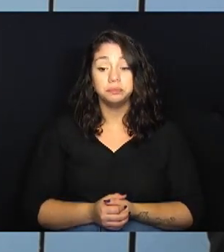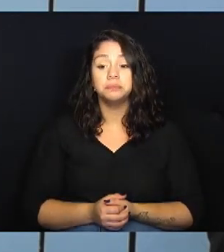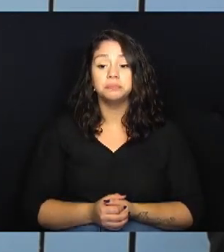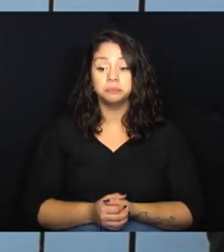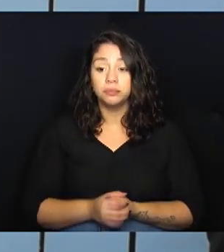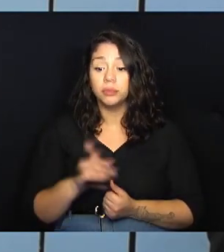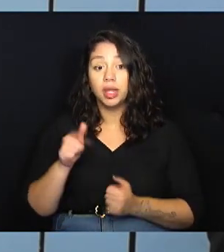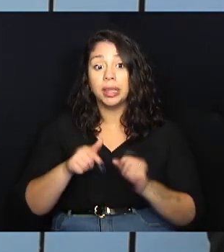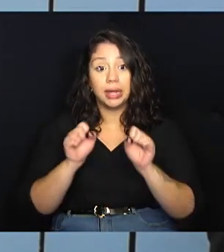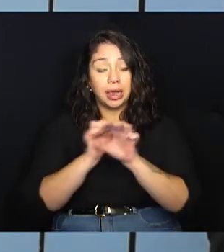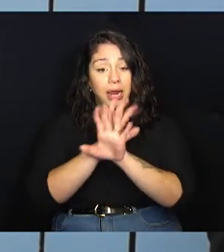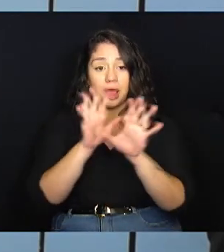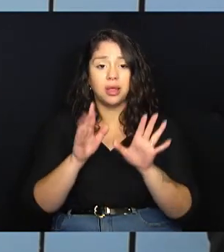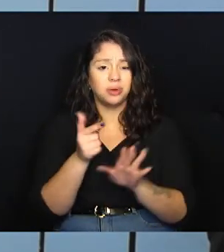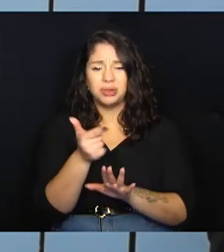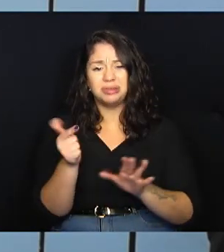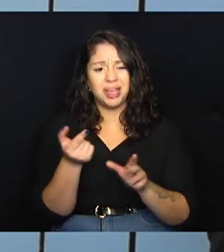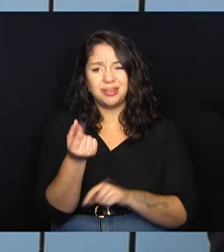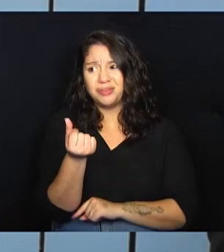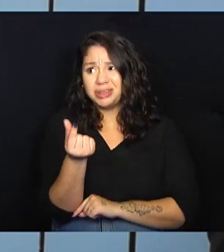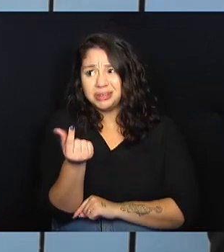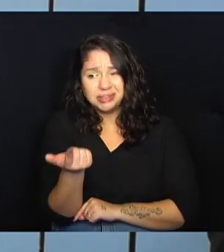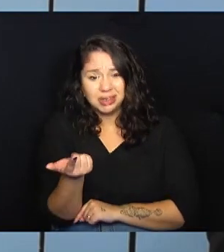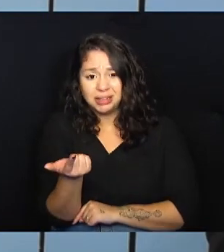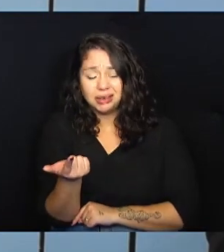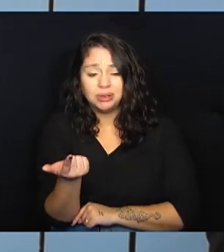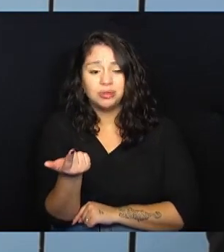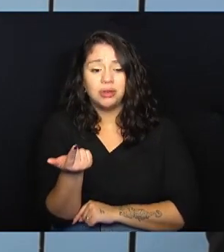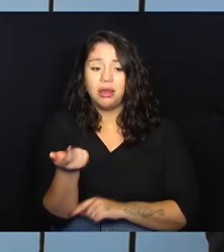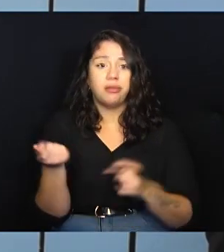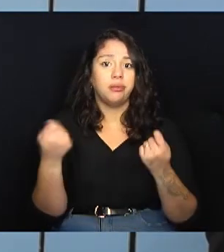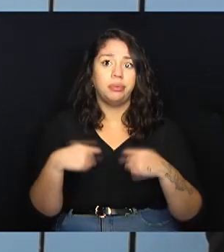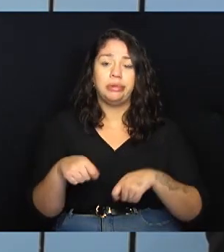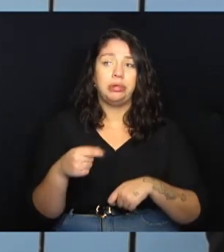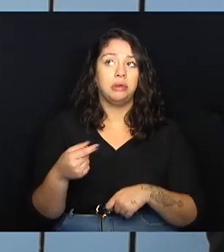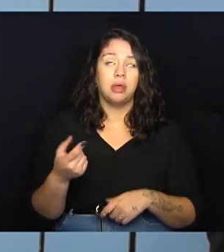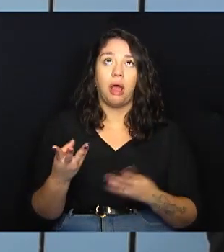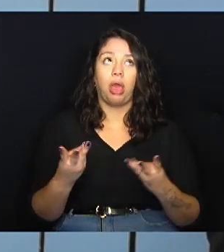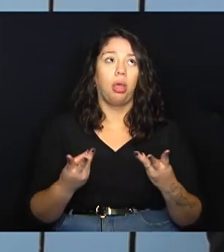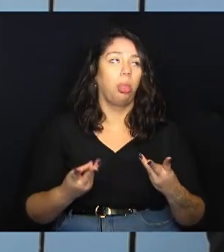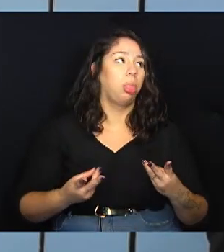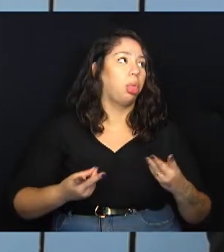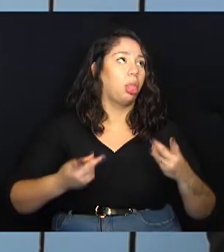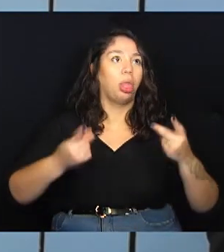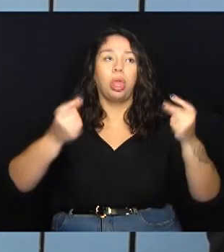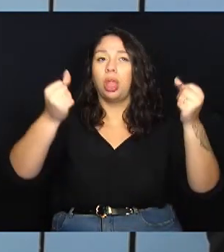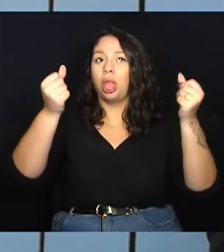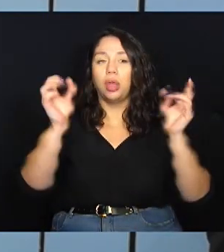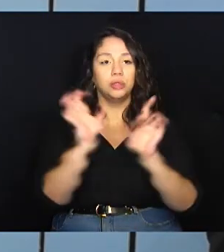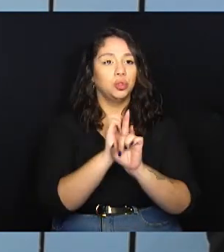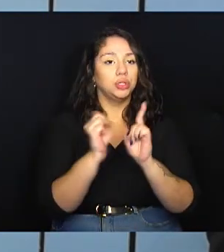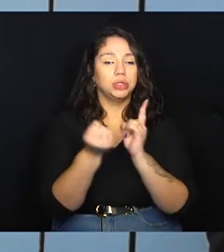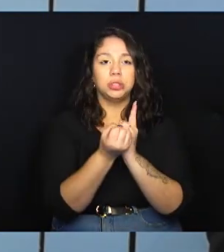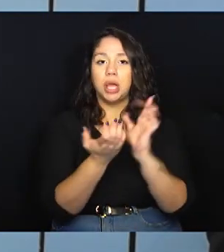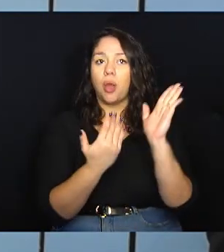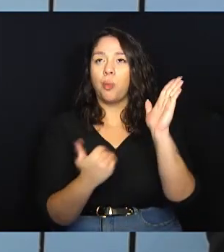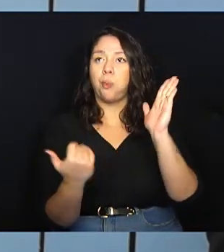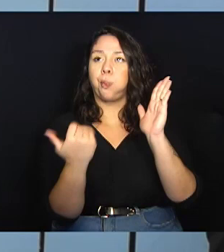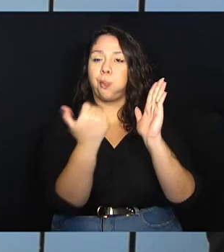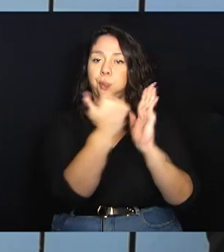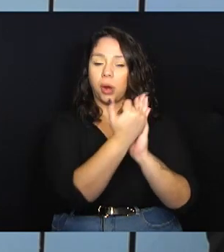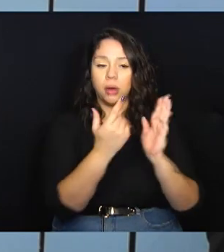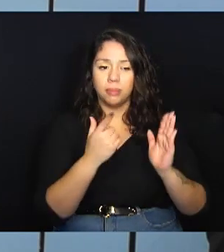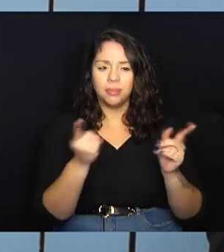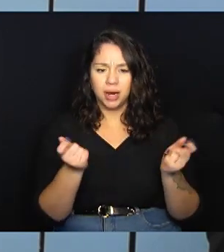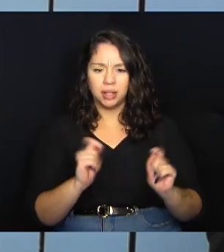muito claro que não tem questão financeira, que não precisa ter uma qualidade de vida, um nível de social alto para fazer parte de